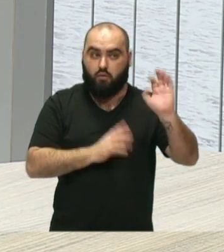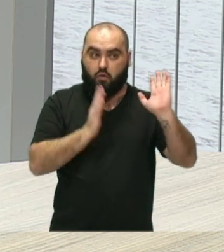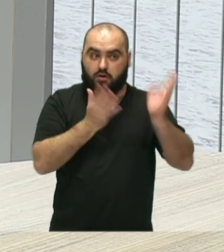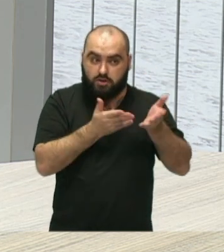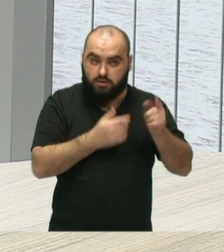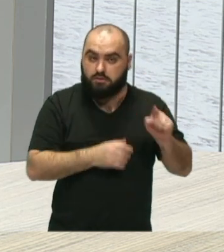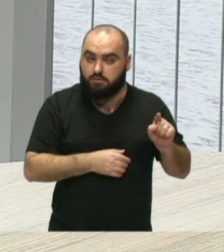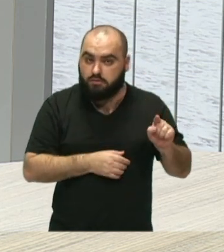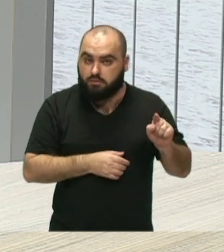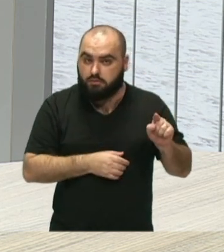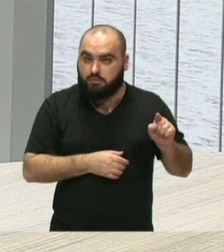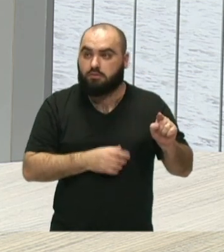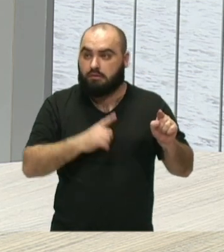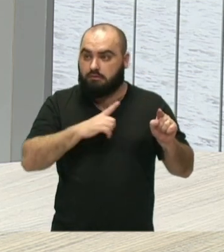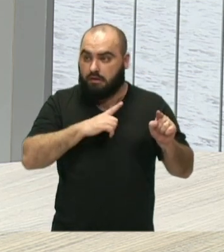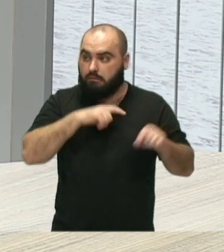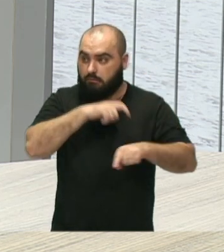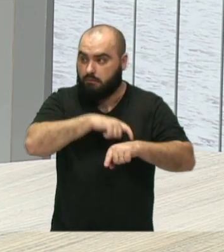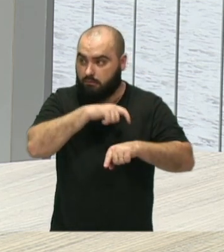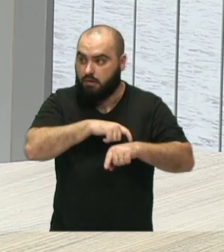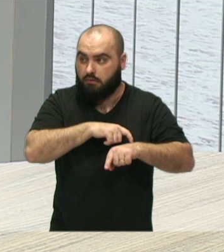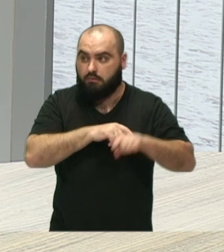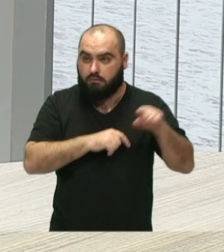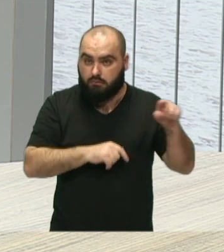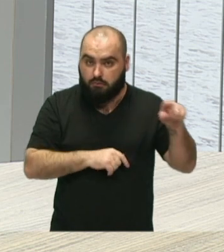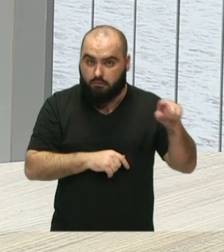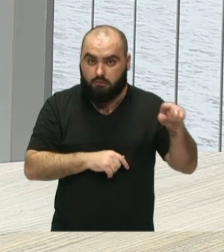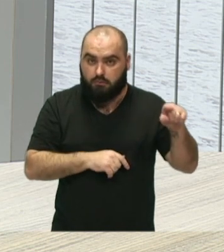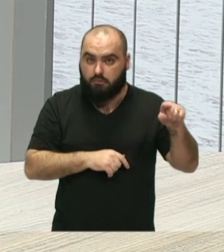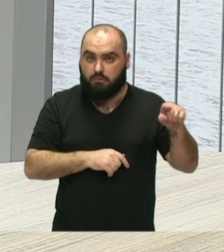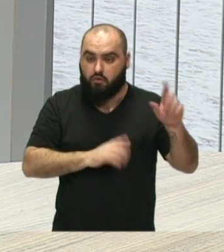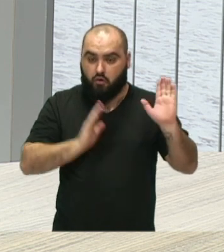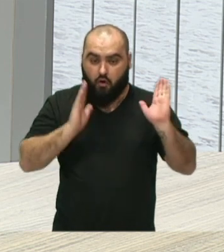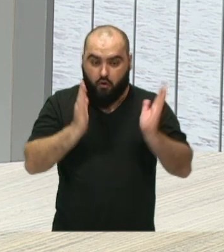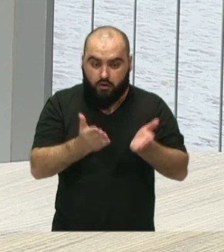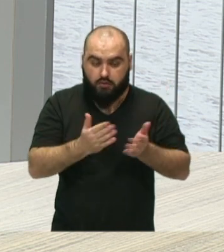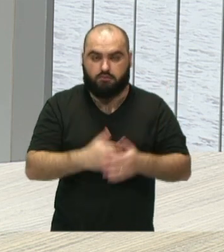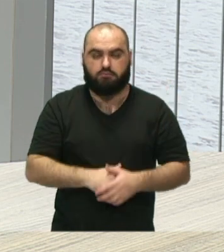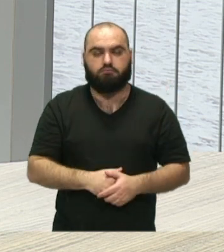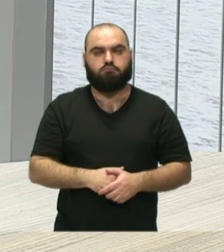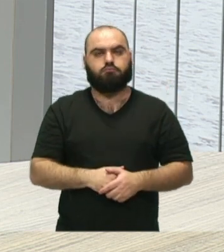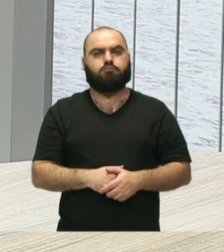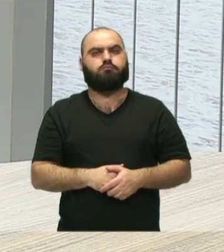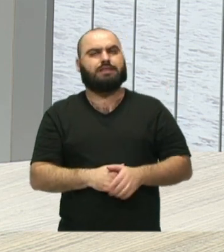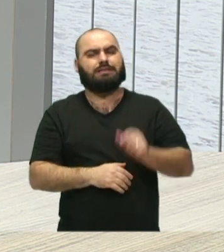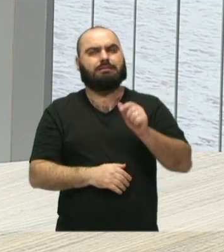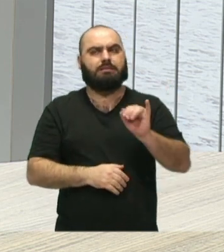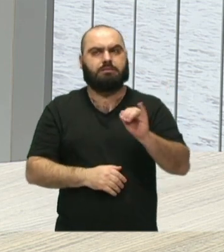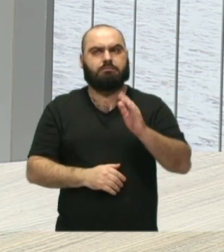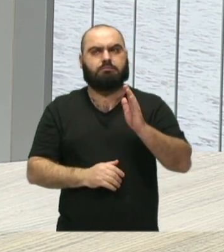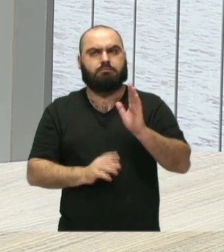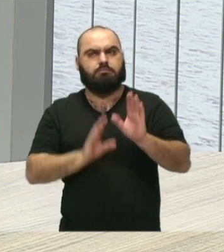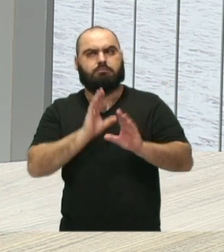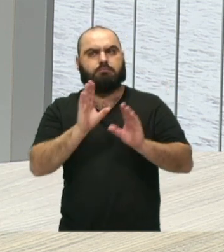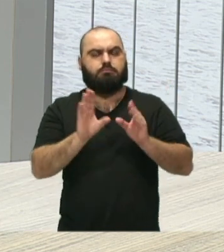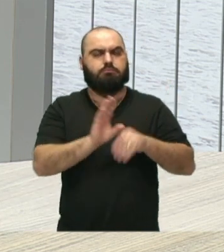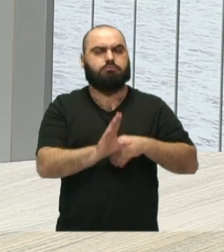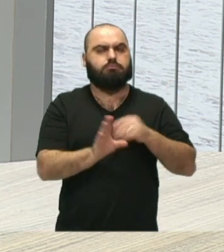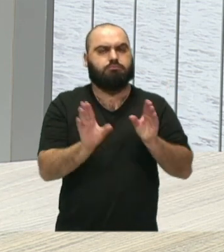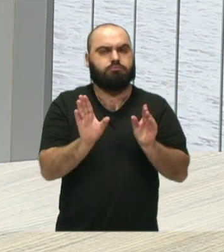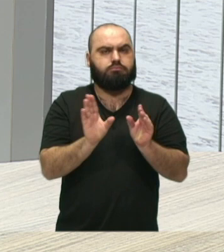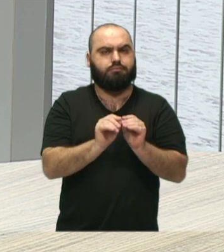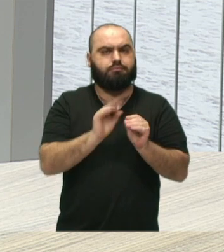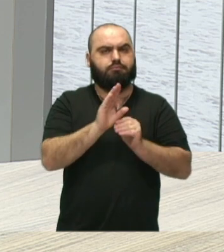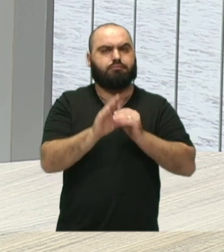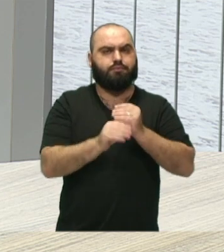Então, quer dizer que ainda estamos escravos. E se nós encararmos enquanto substantivo, é a permanência, o